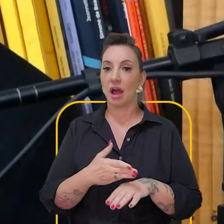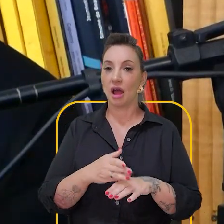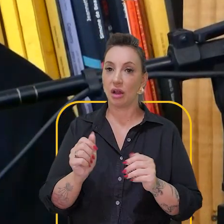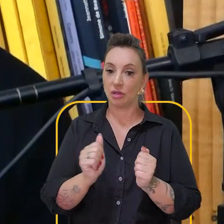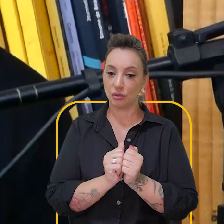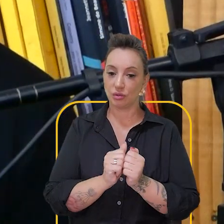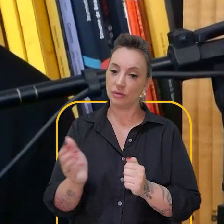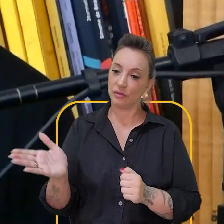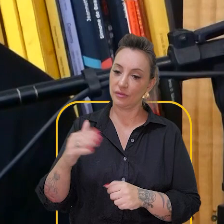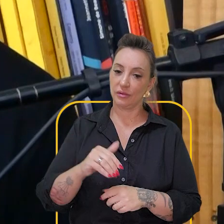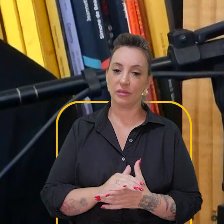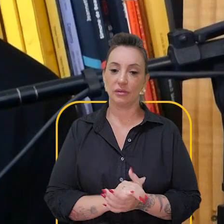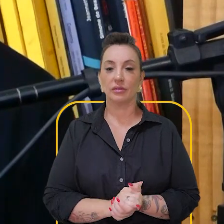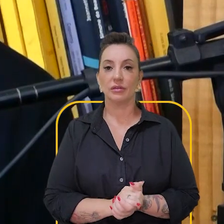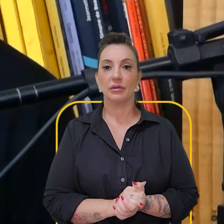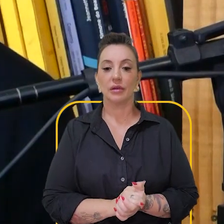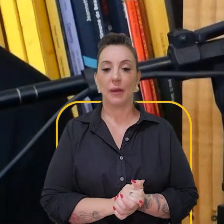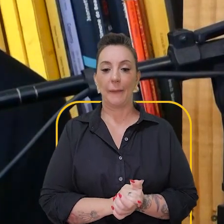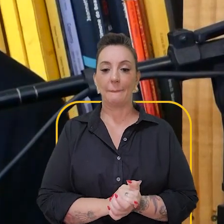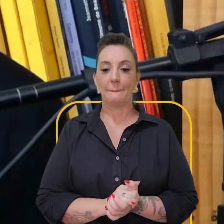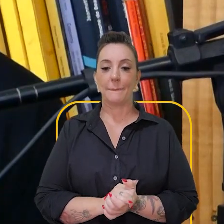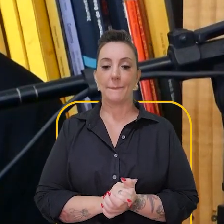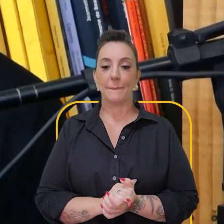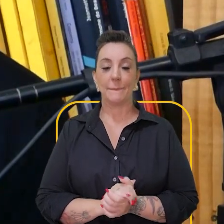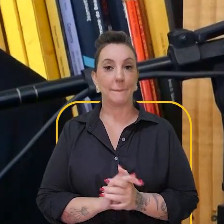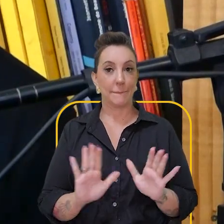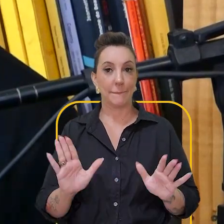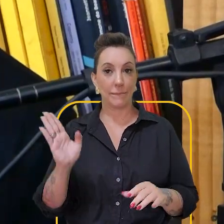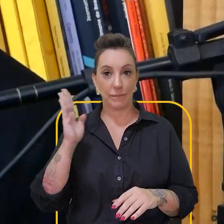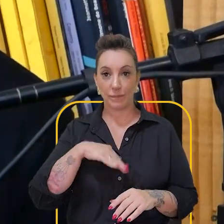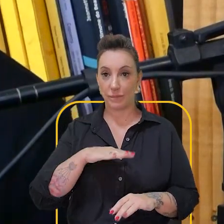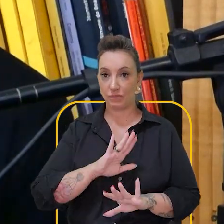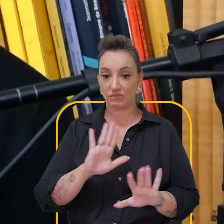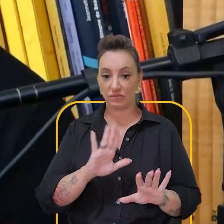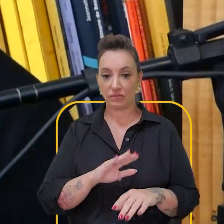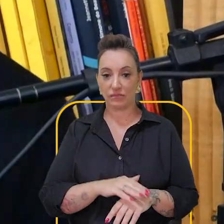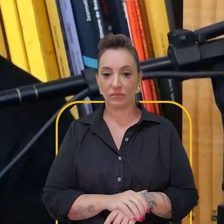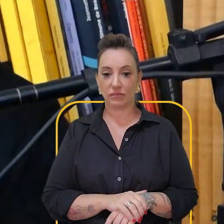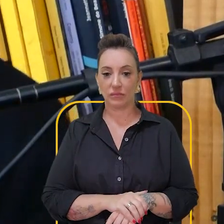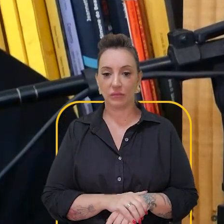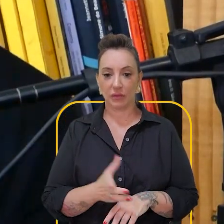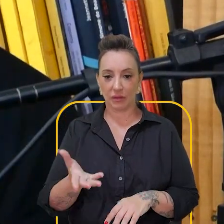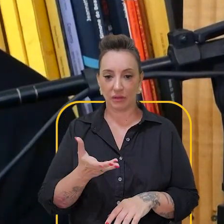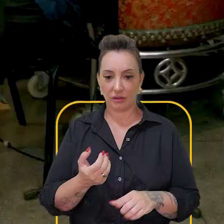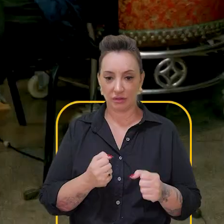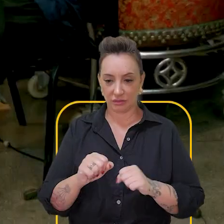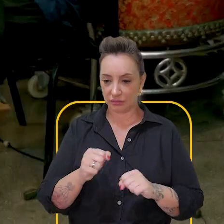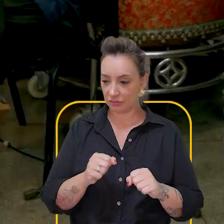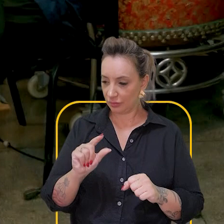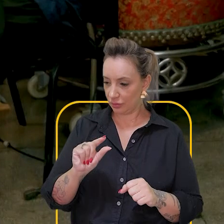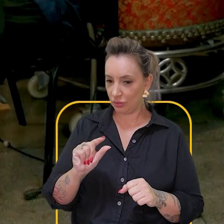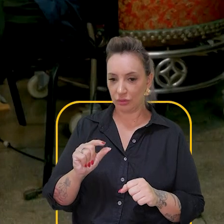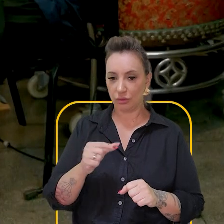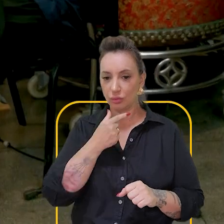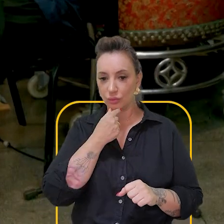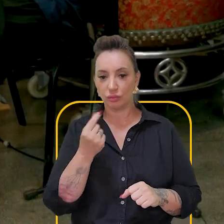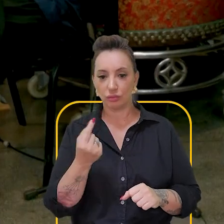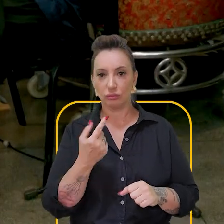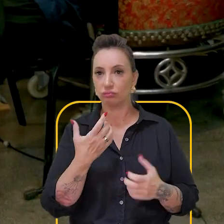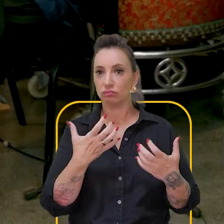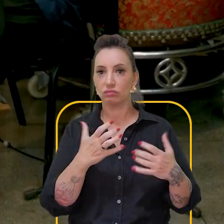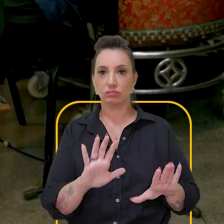vocês querem lutar um pouco com os meninos um deles não quis o outro quis e jantou a maioria dos meus alunos com muita